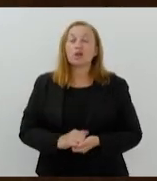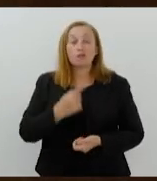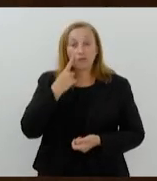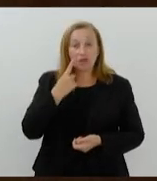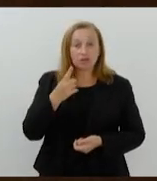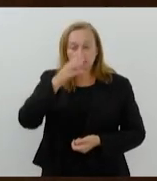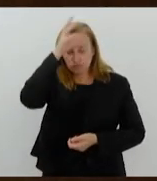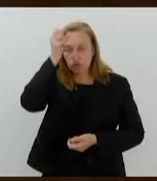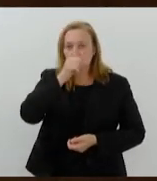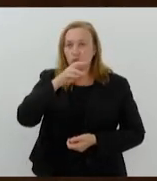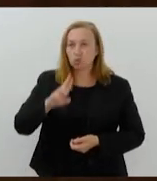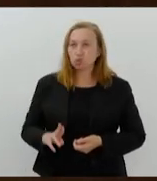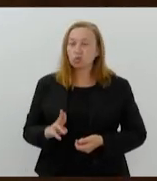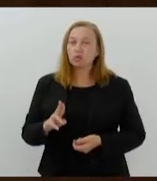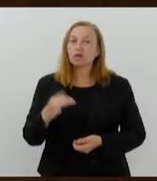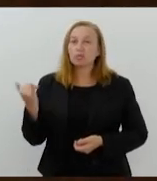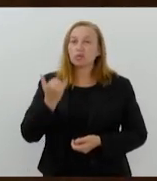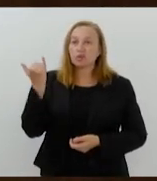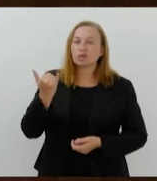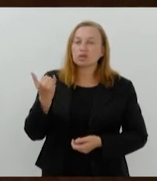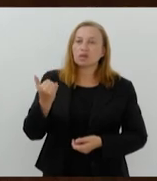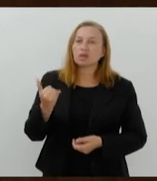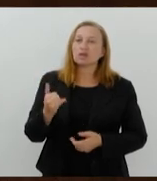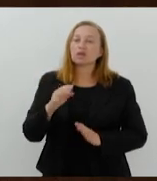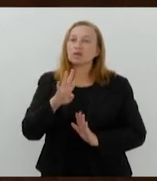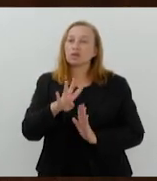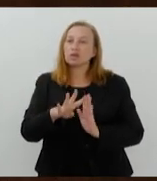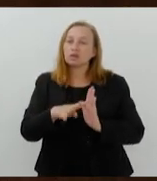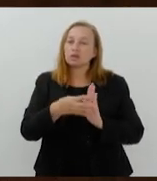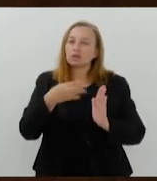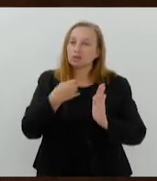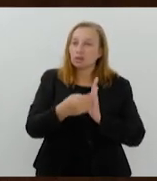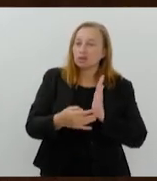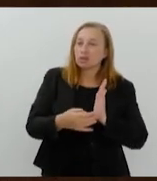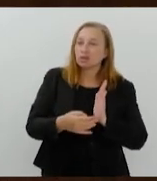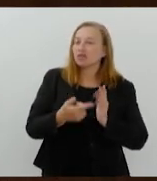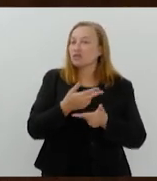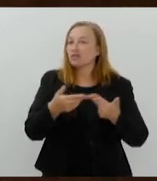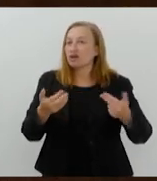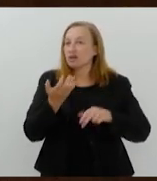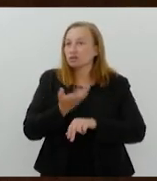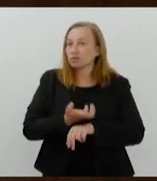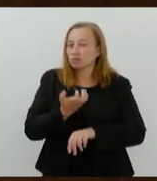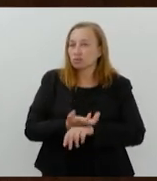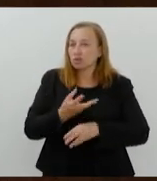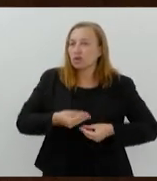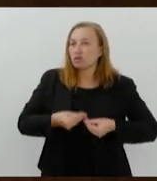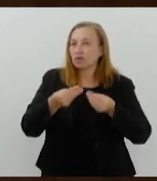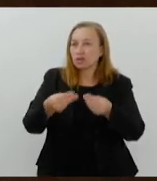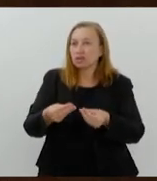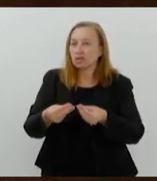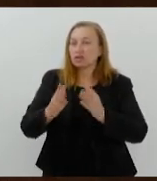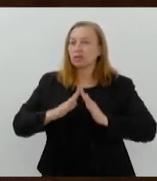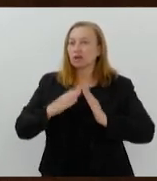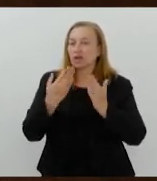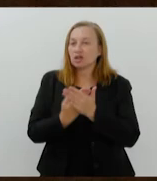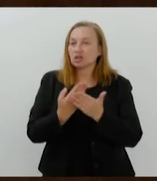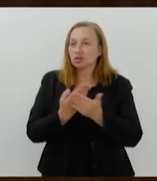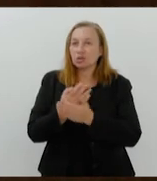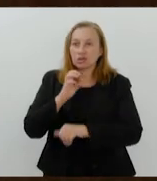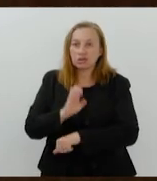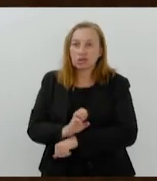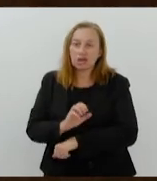Ju, na grade curricular, muitas disciplinas eram oferecidas pelo Colégio